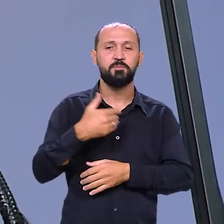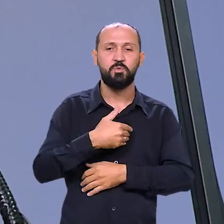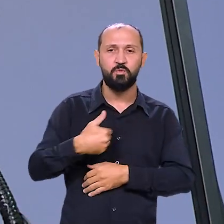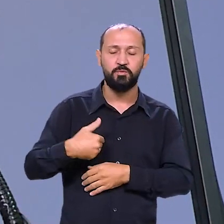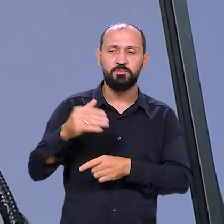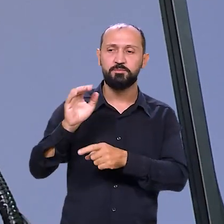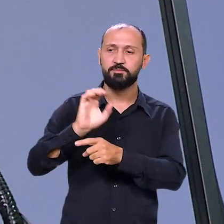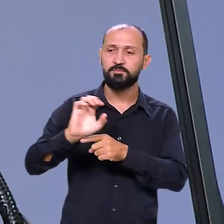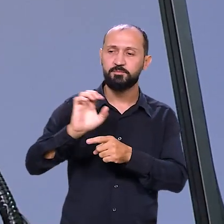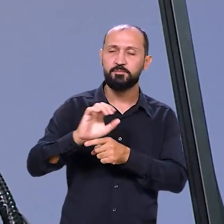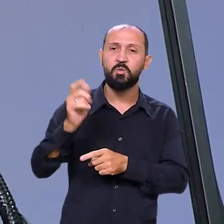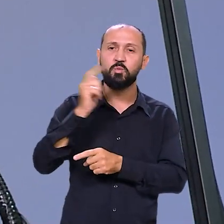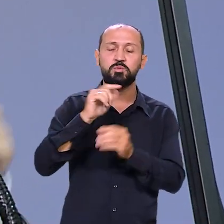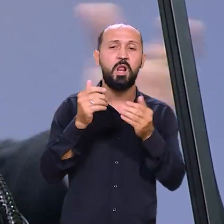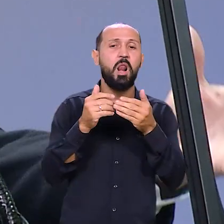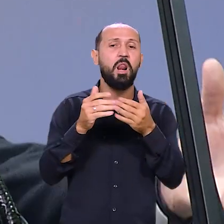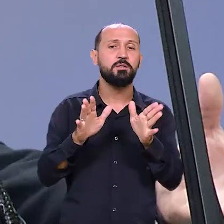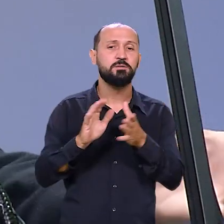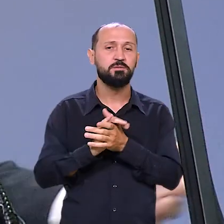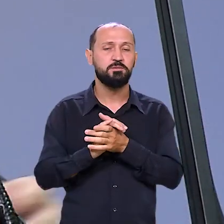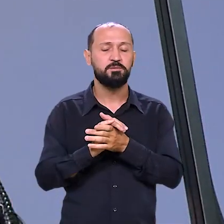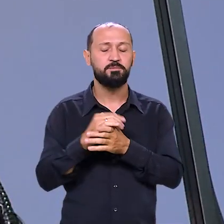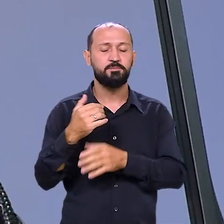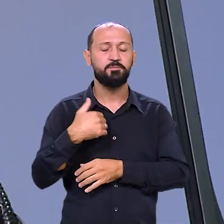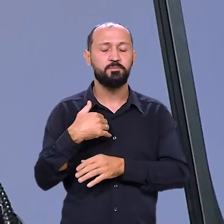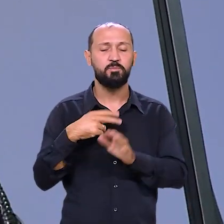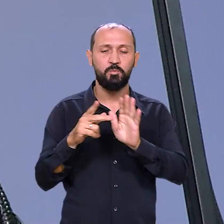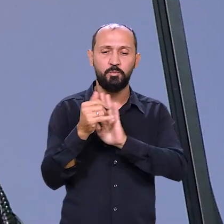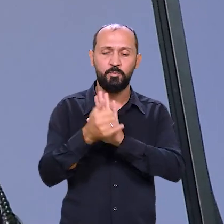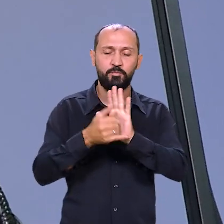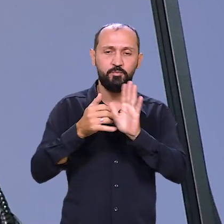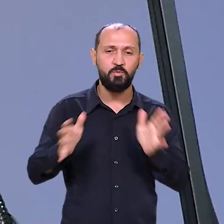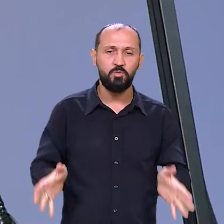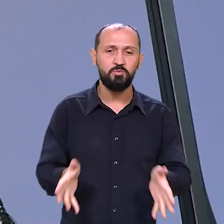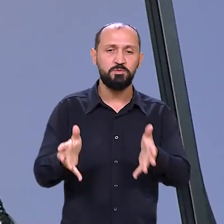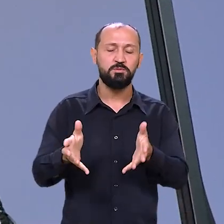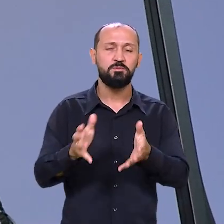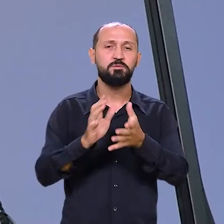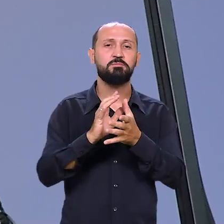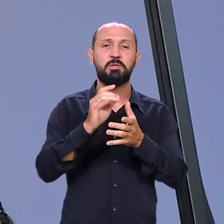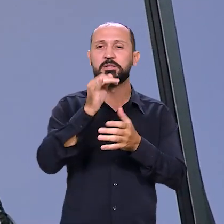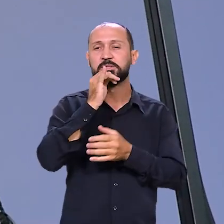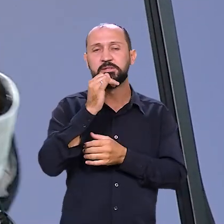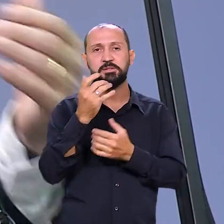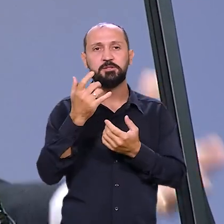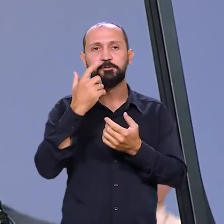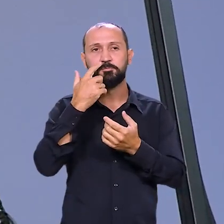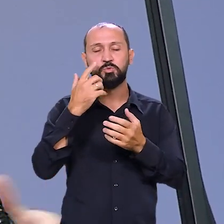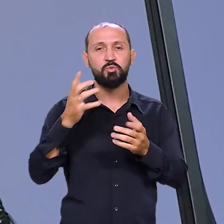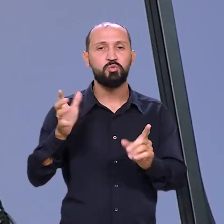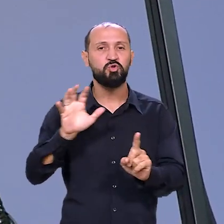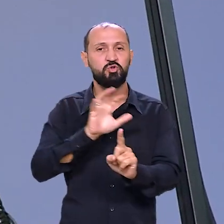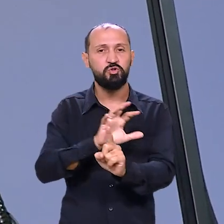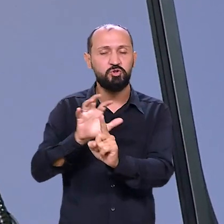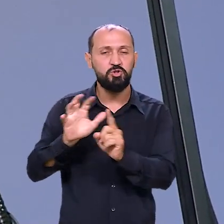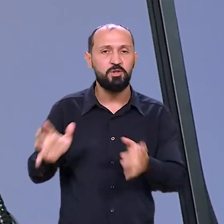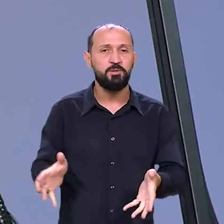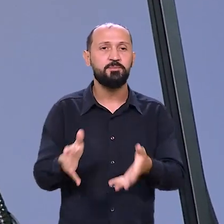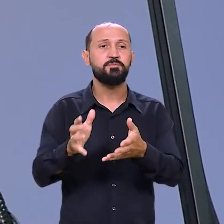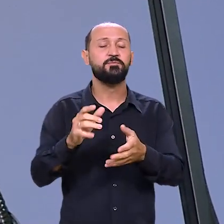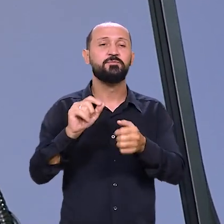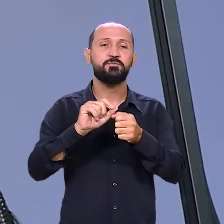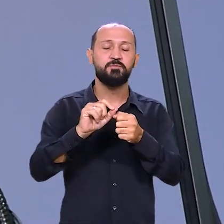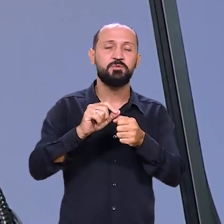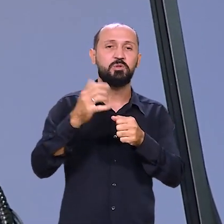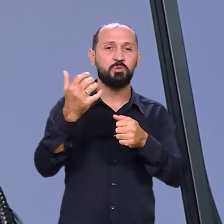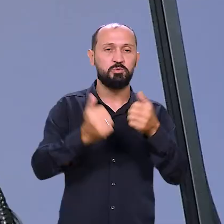pelo governo do Estado para poder lançar um programa de incentivo, de estímulo